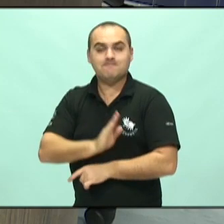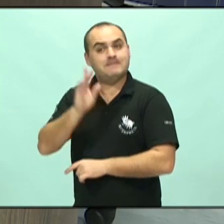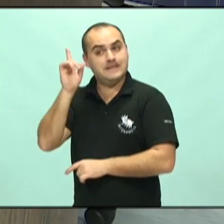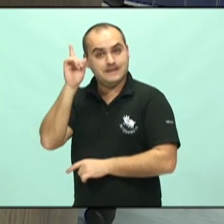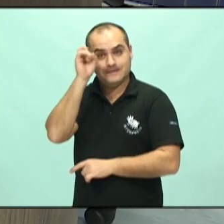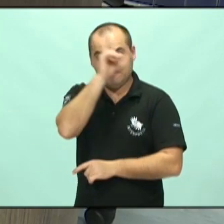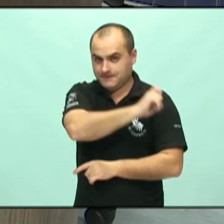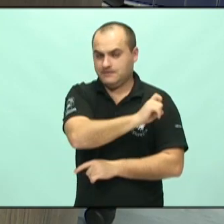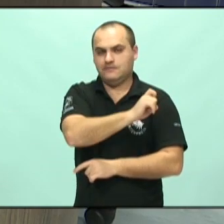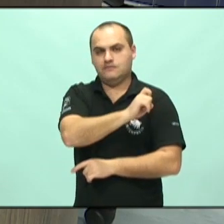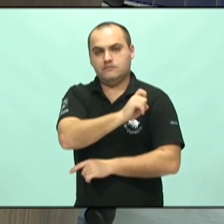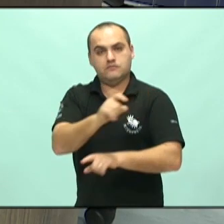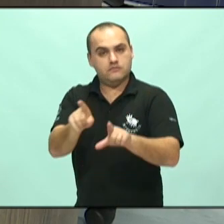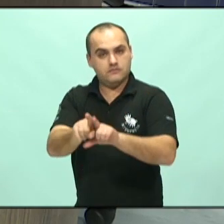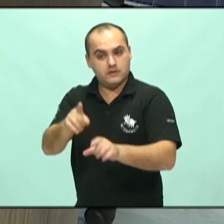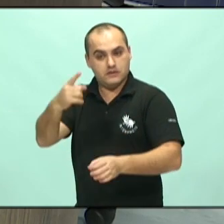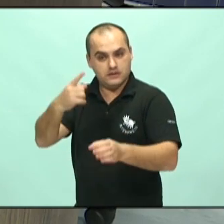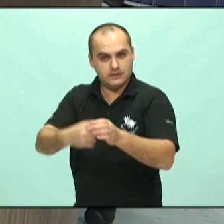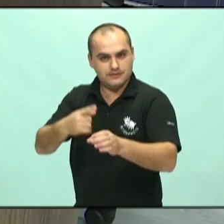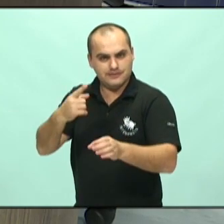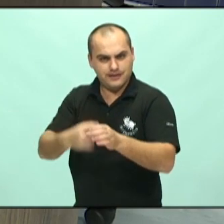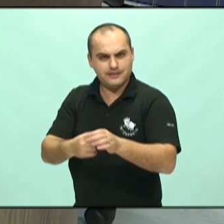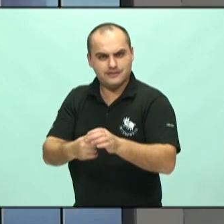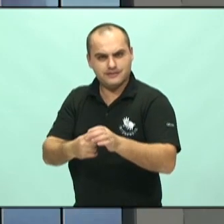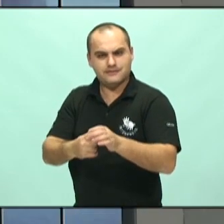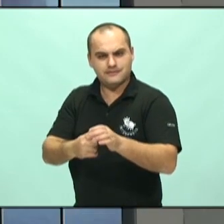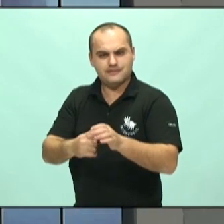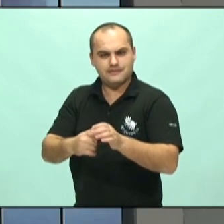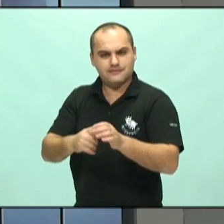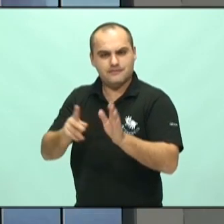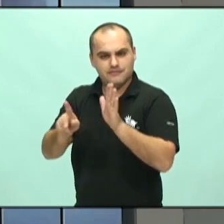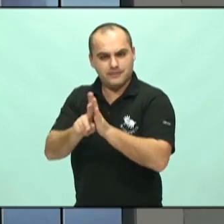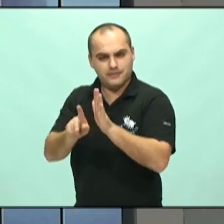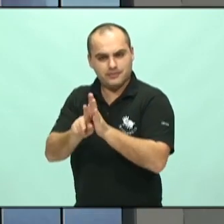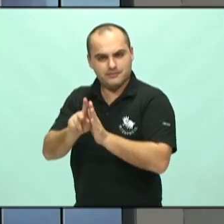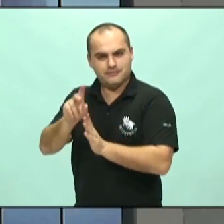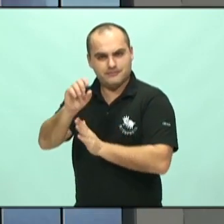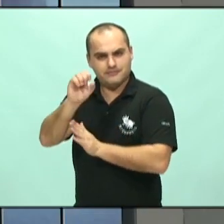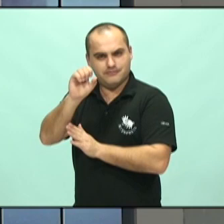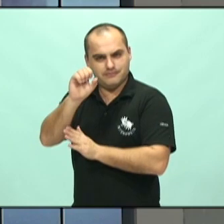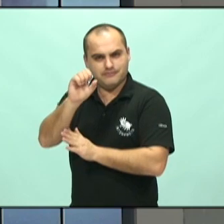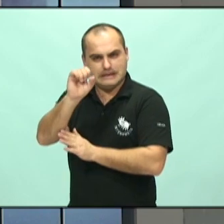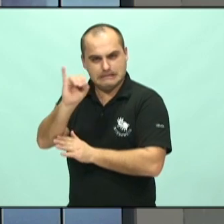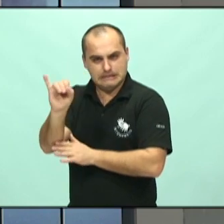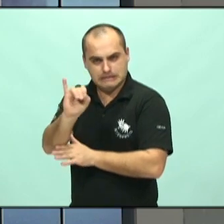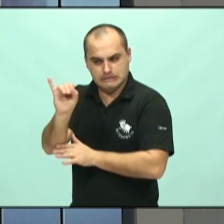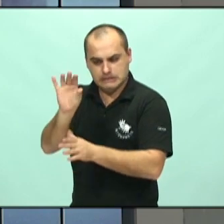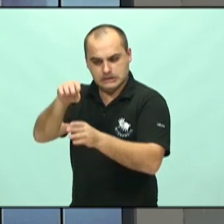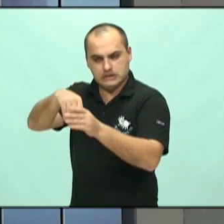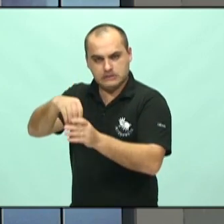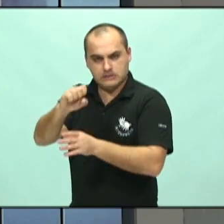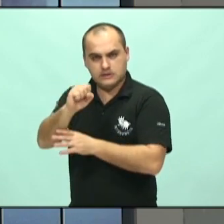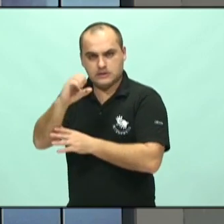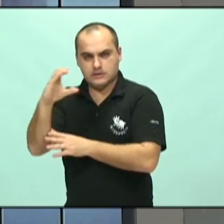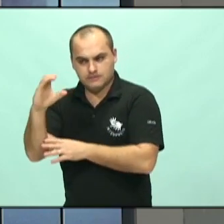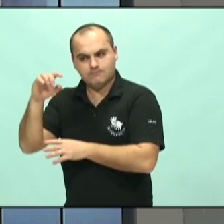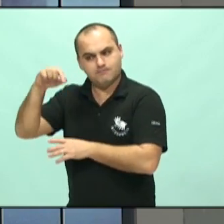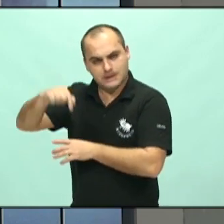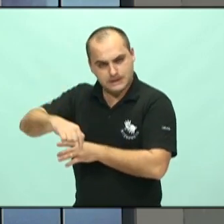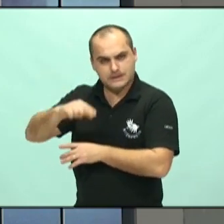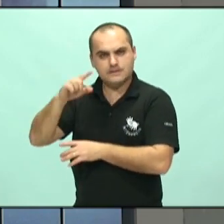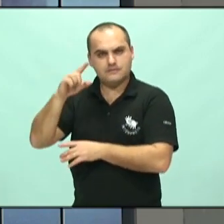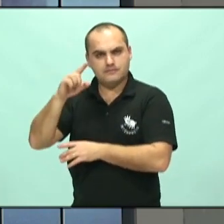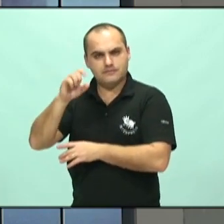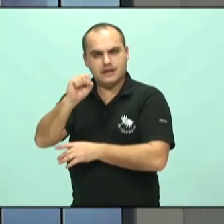Sobretudo numa cidade do interior como Itajaí, no interior do país como Santa Catarina, né? Então, o que em Santa Catarina